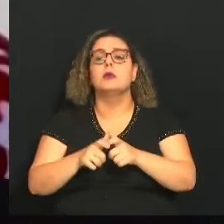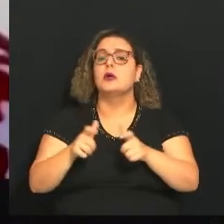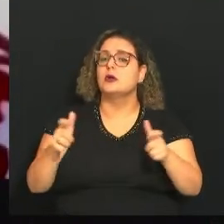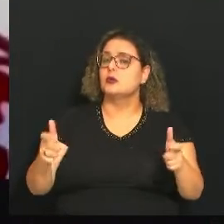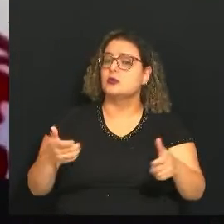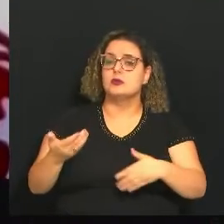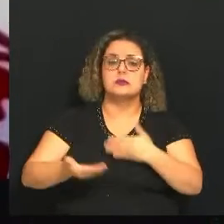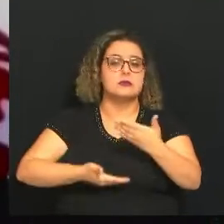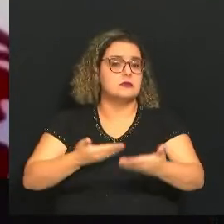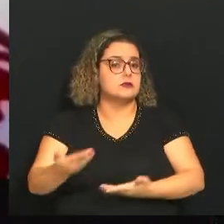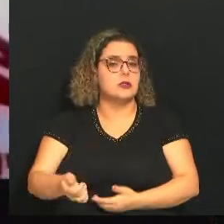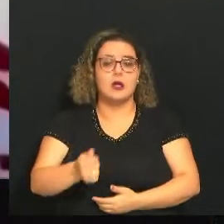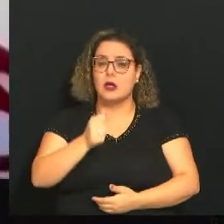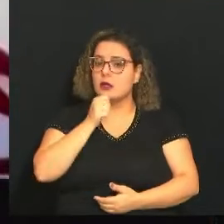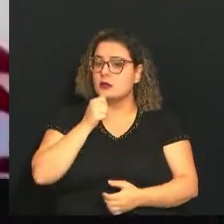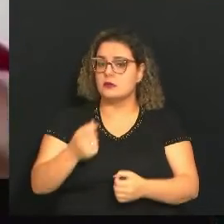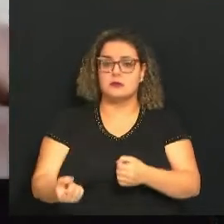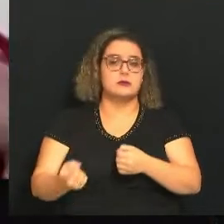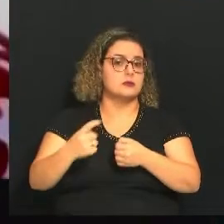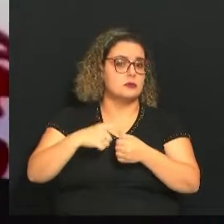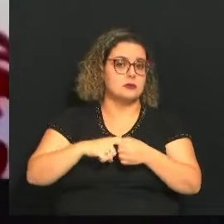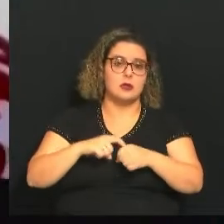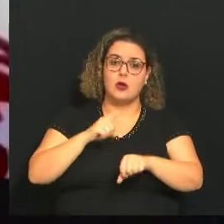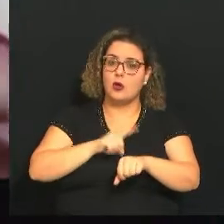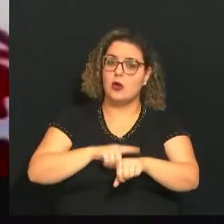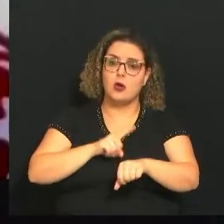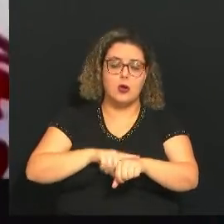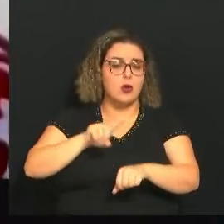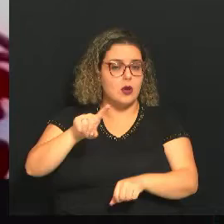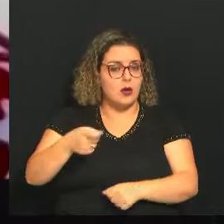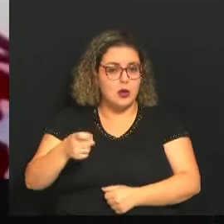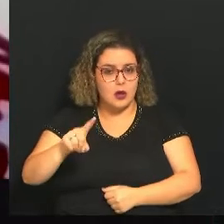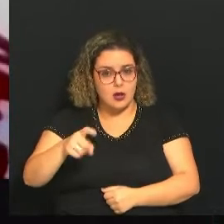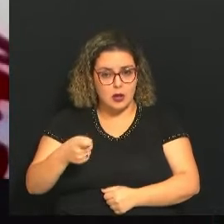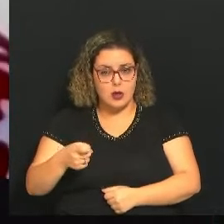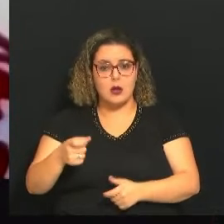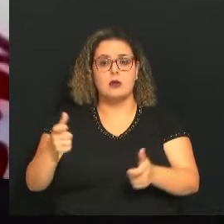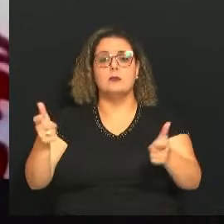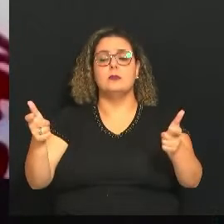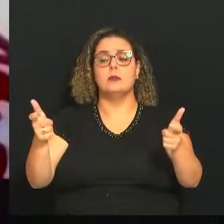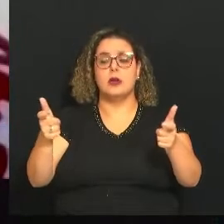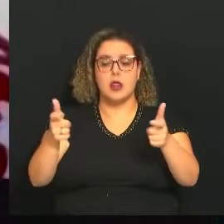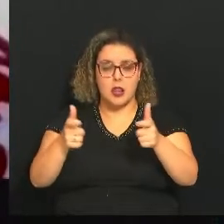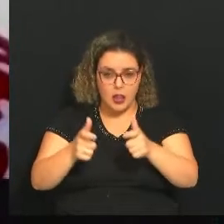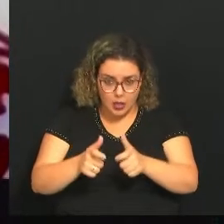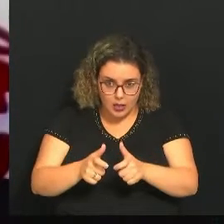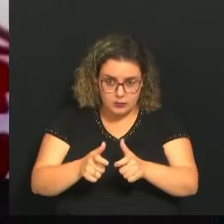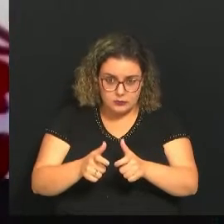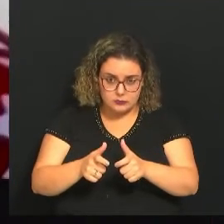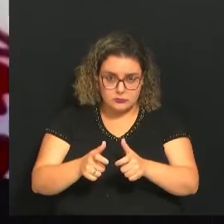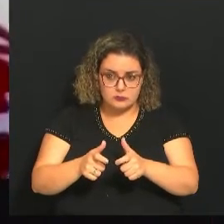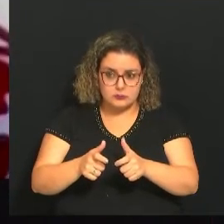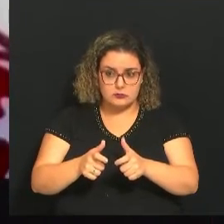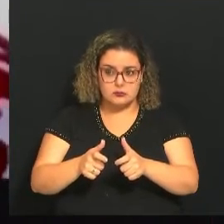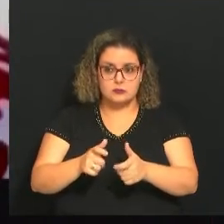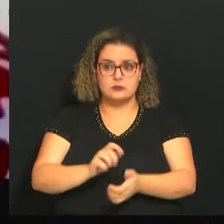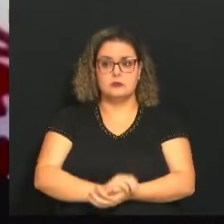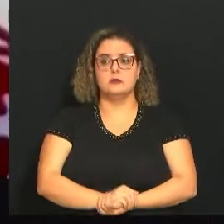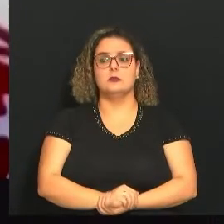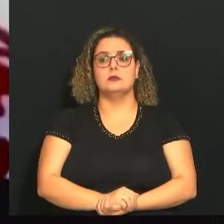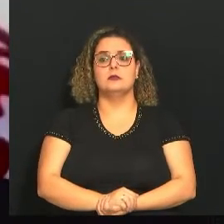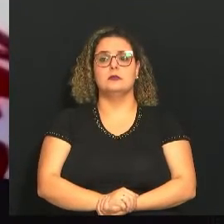não tinham voltado, então o número de horas extras e tudo mais tende a cair, né? Tende a ser menor. E ainda